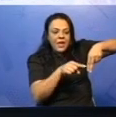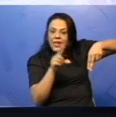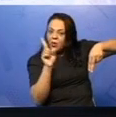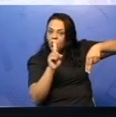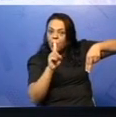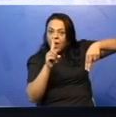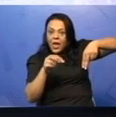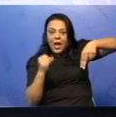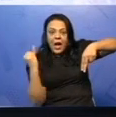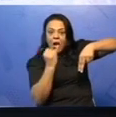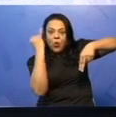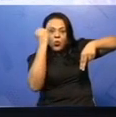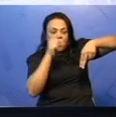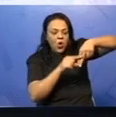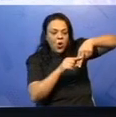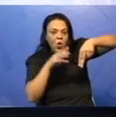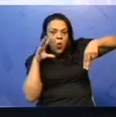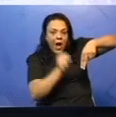mudar a característica dele.